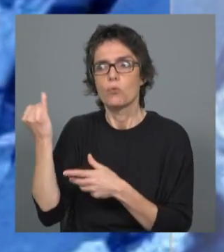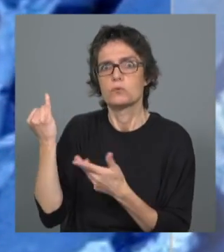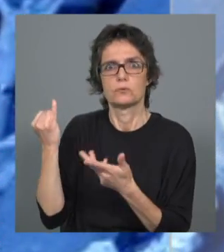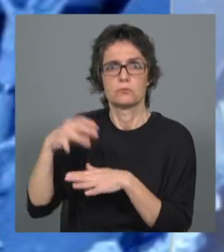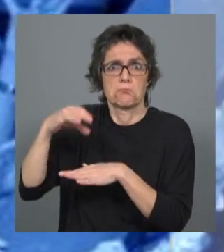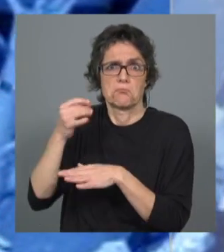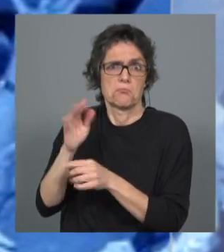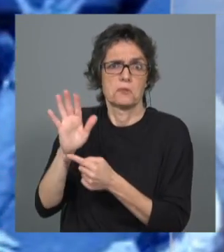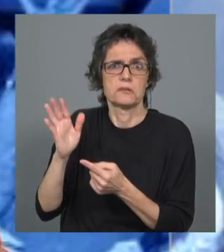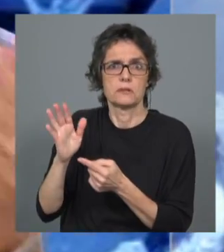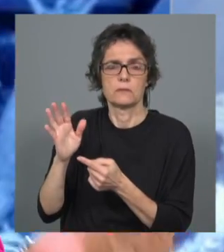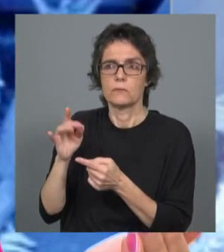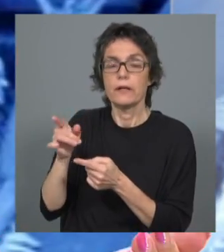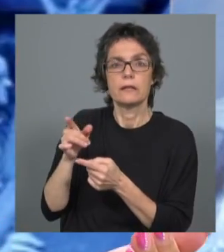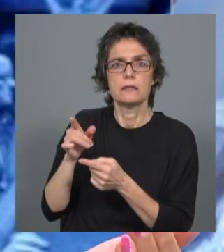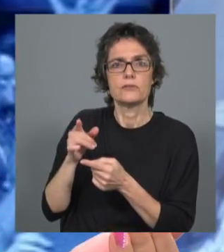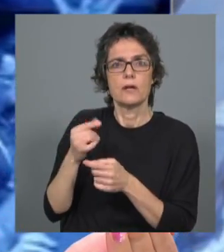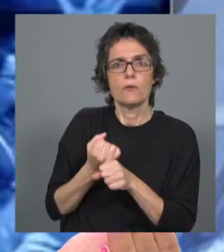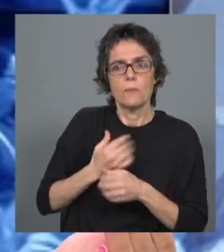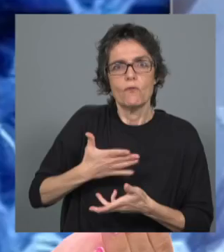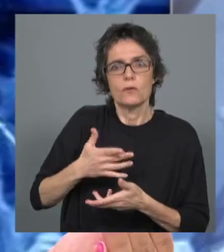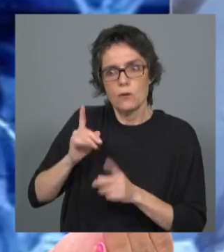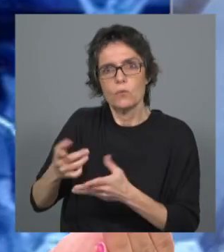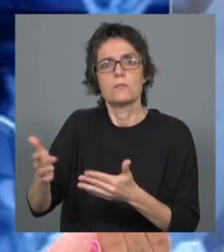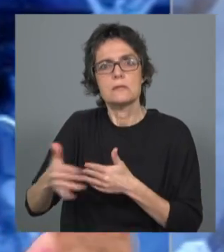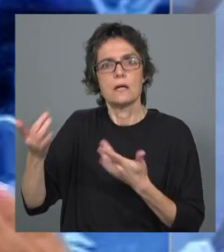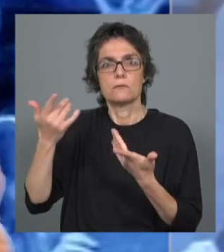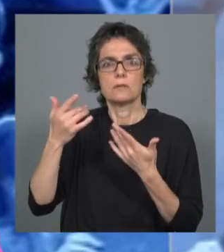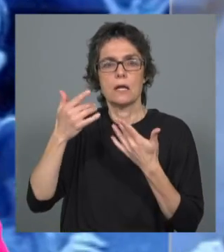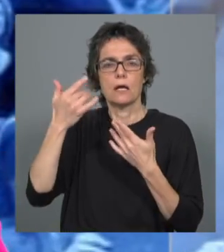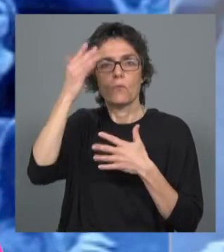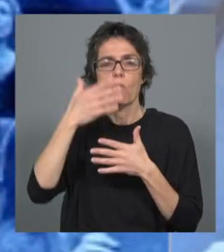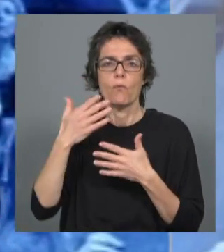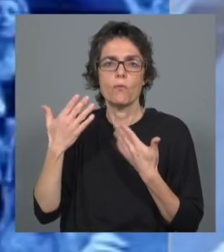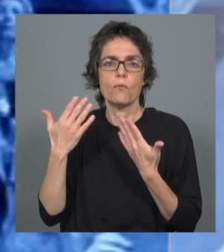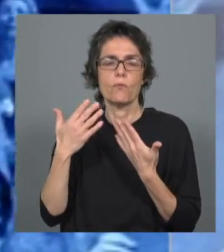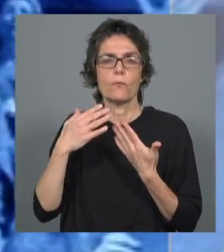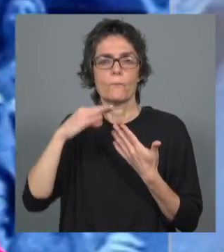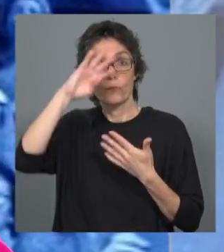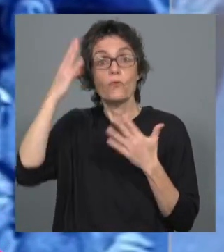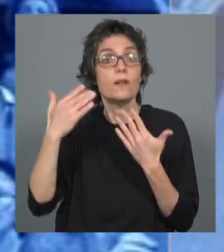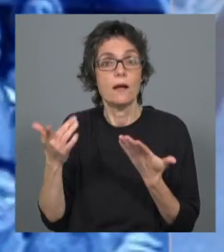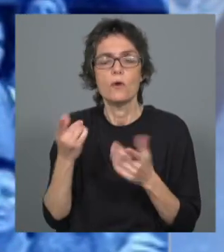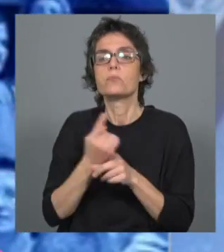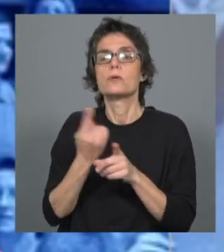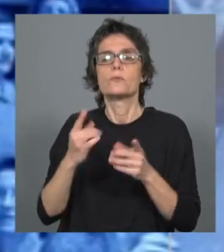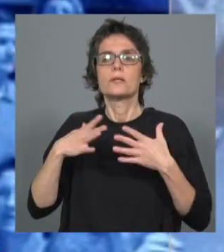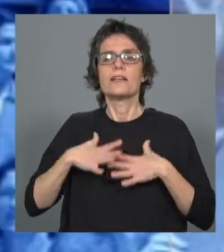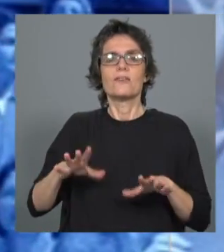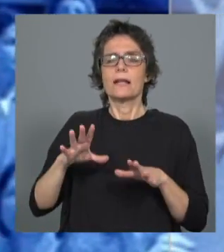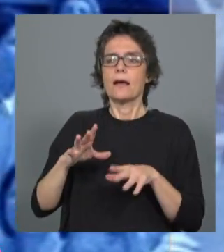instituições, quiseram fazer voluntariado lá nas férias de verão, porque acharam que era importante e porque